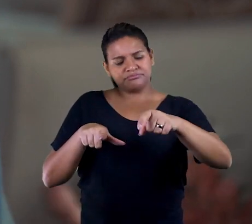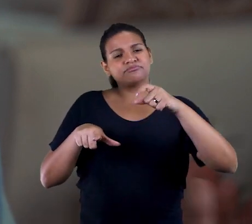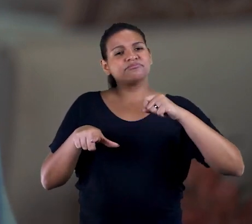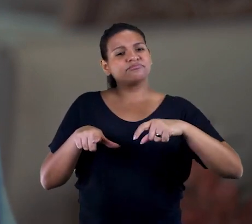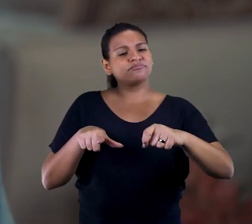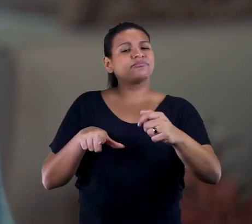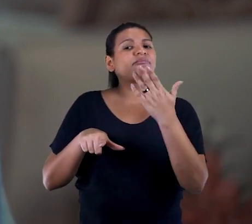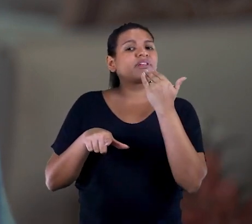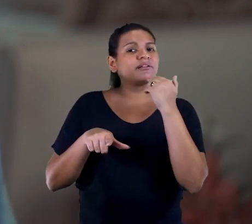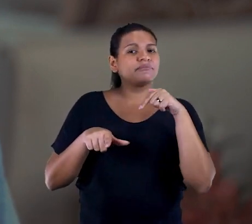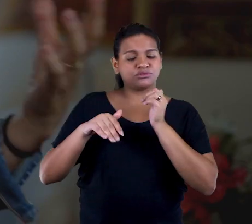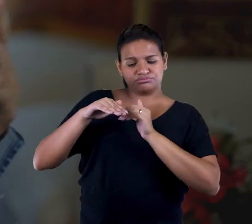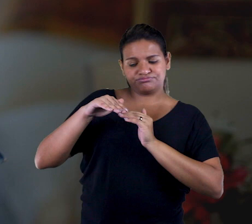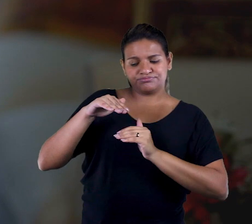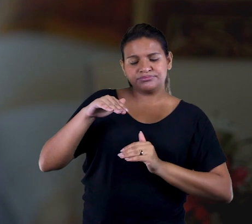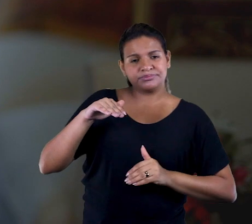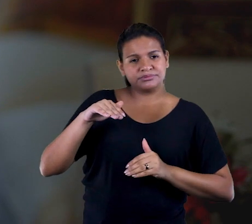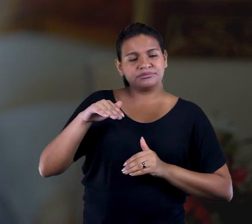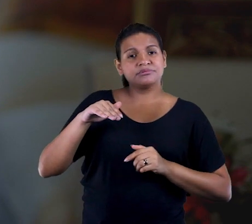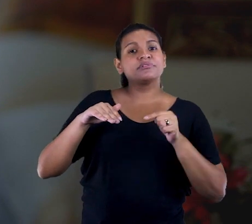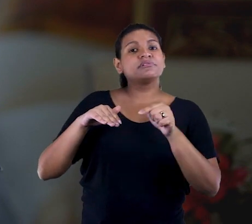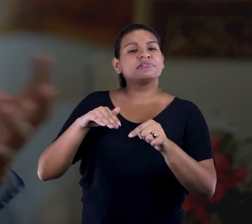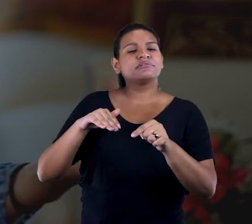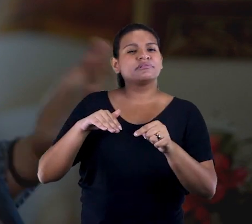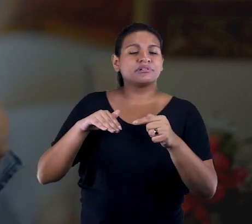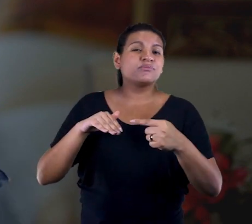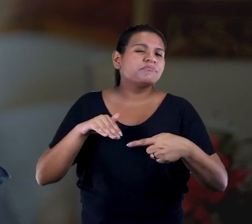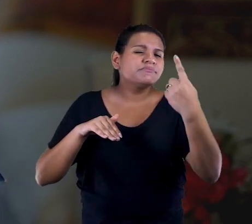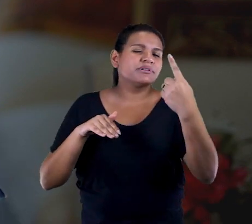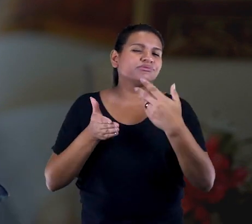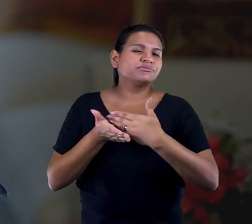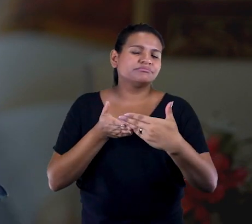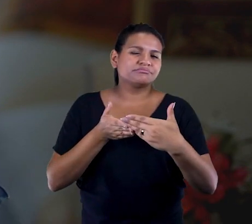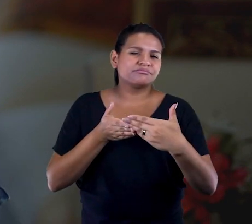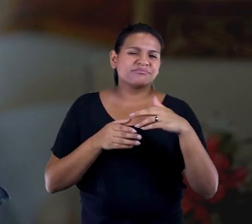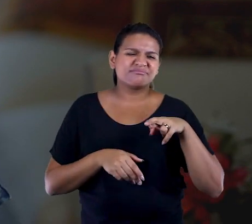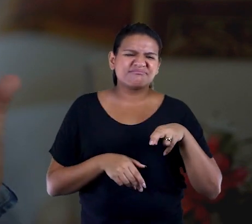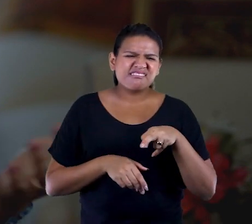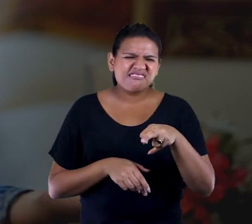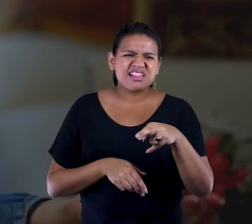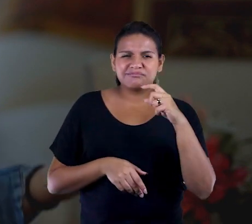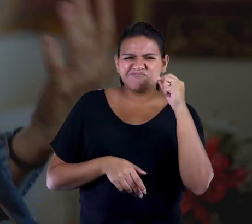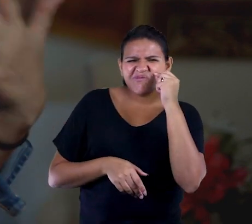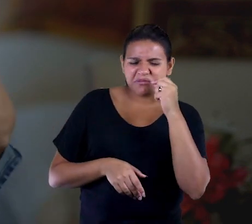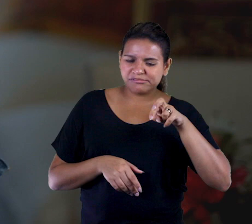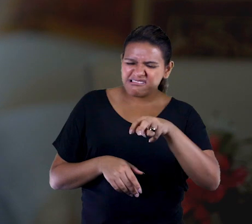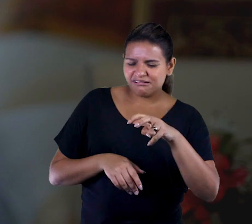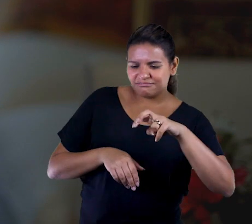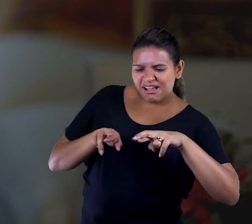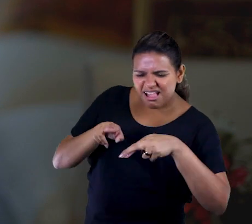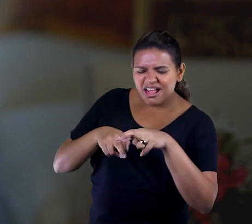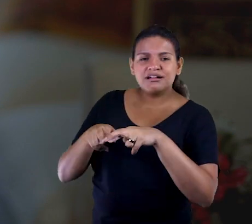começar a estocar alimento e tudo. Esse estoque de alimentos começou a atrair roedores, principalmente, e esses gatos acabaram